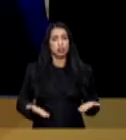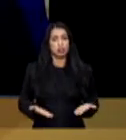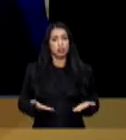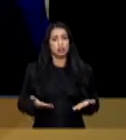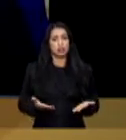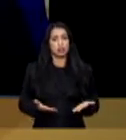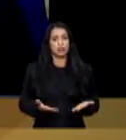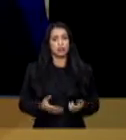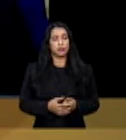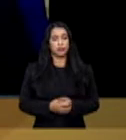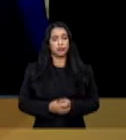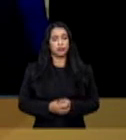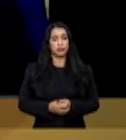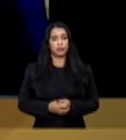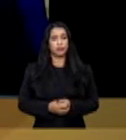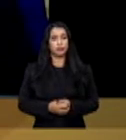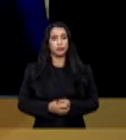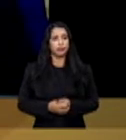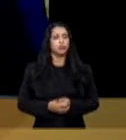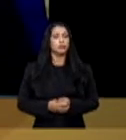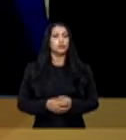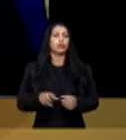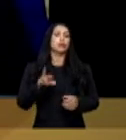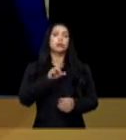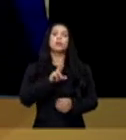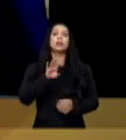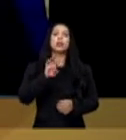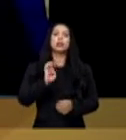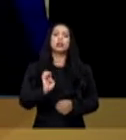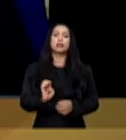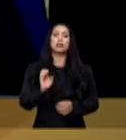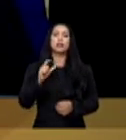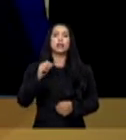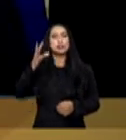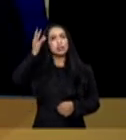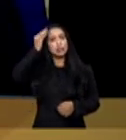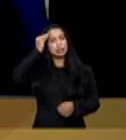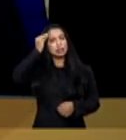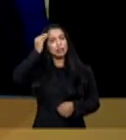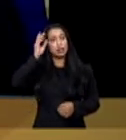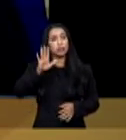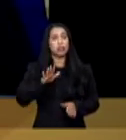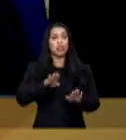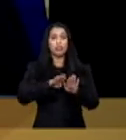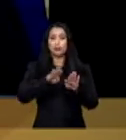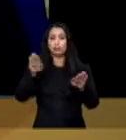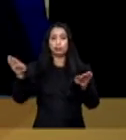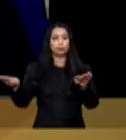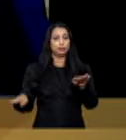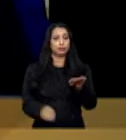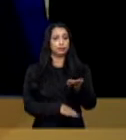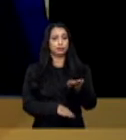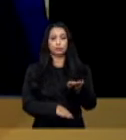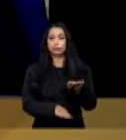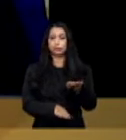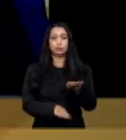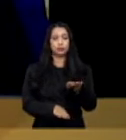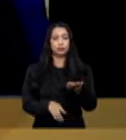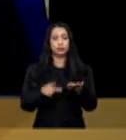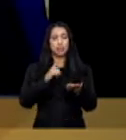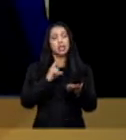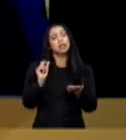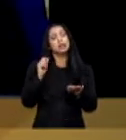primeira indagação do tema deste recurso extraordinário, conclui-se que a desproporcionalidade é insofismável.